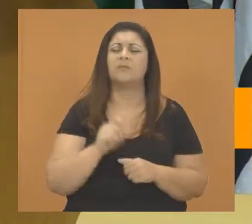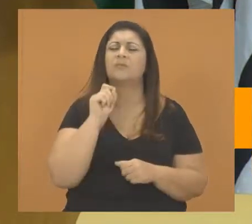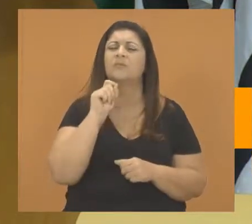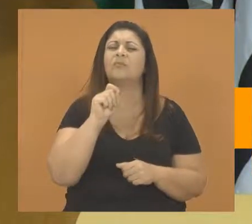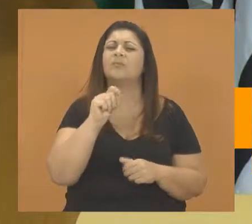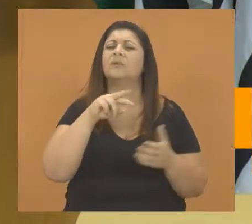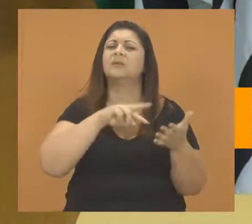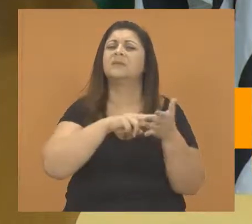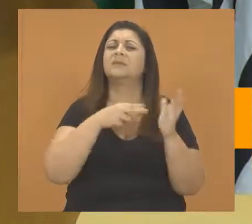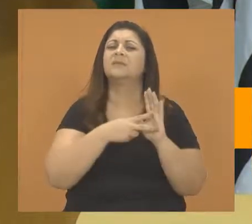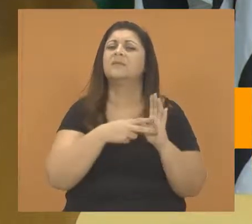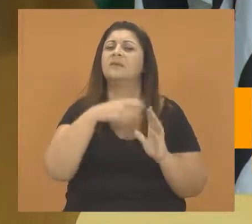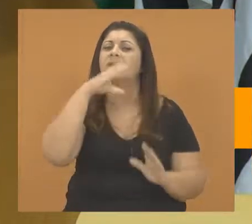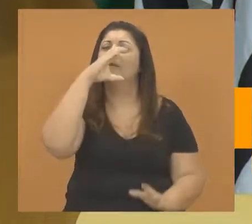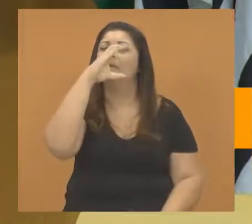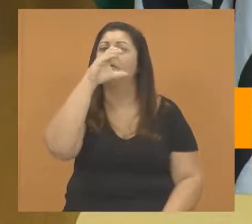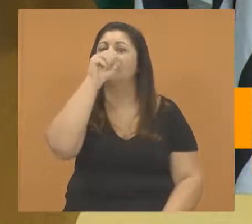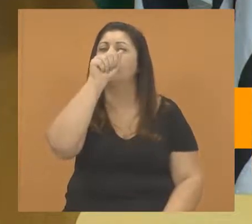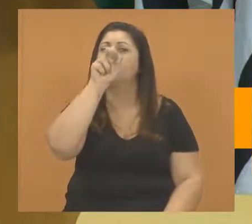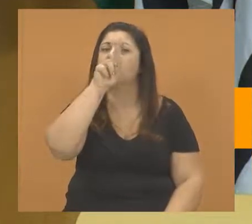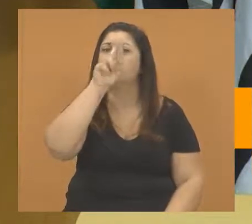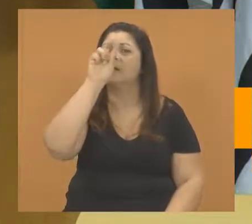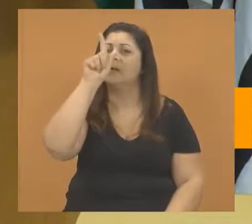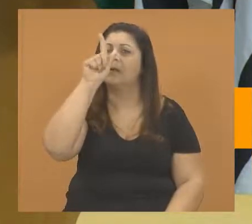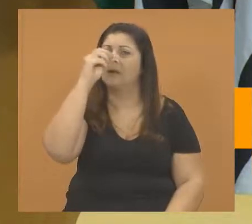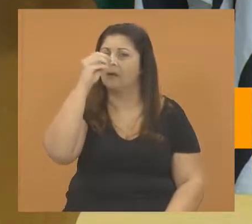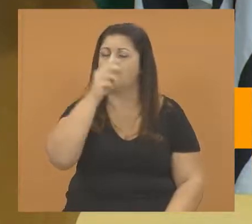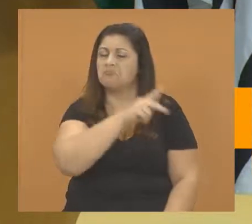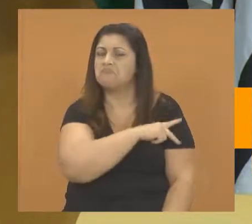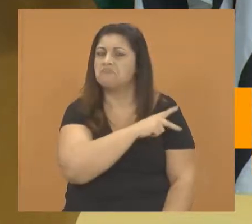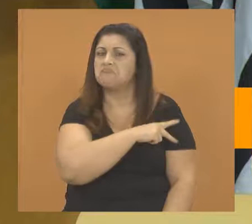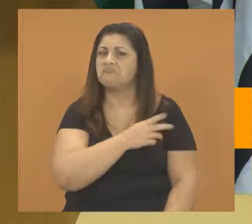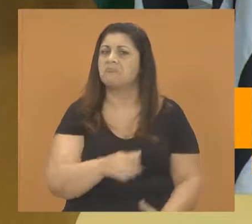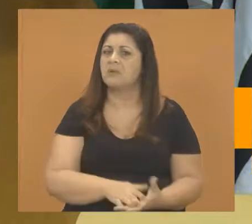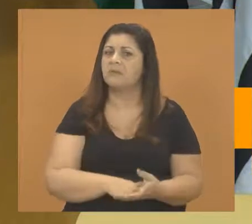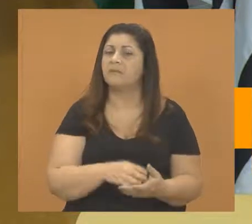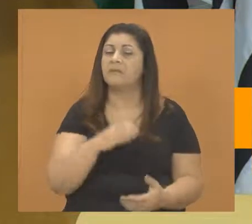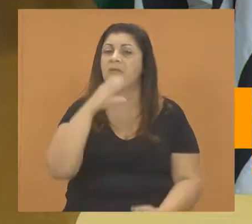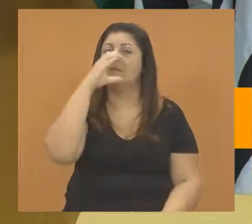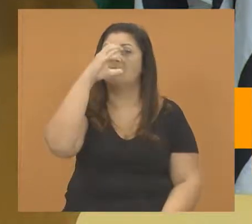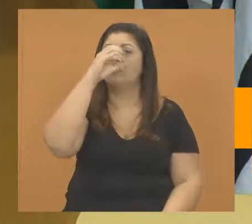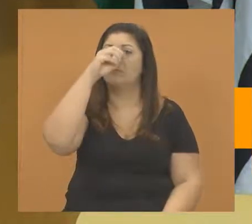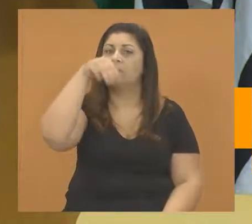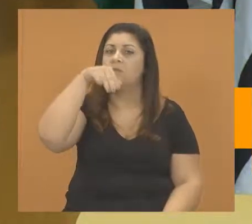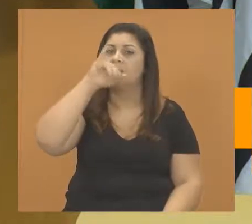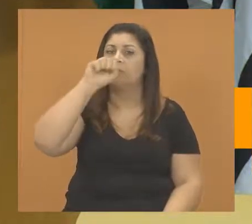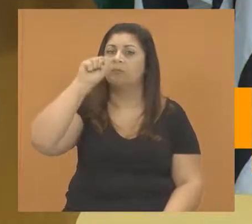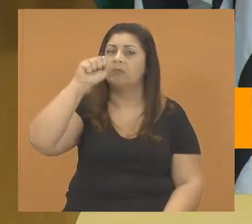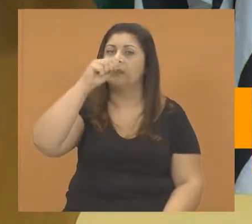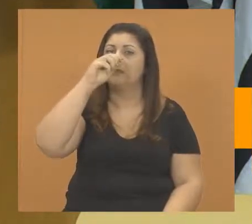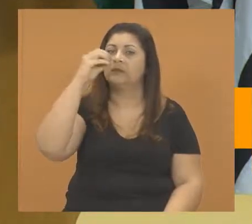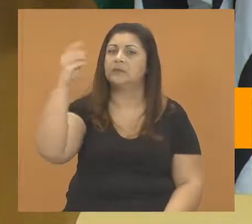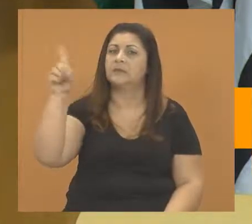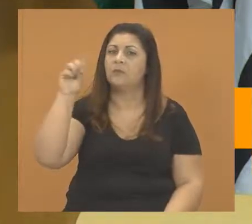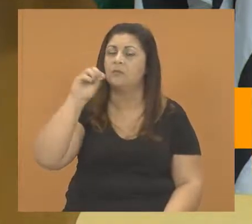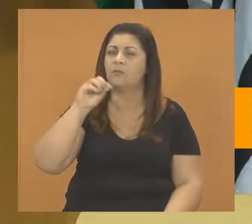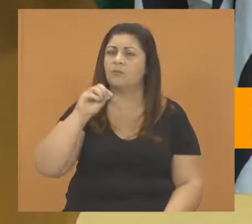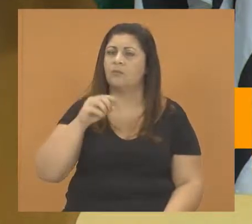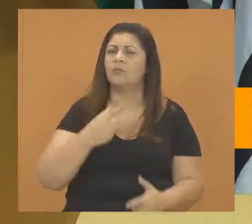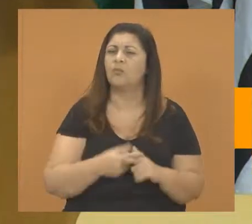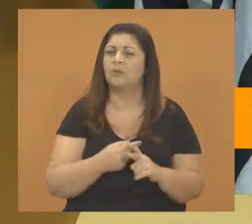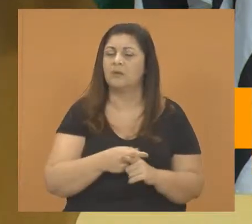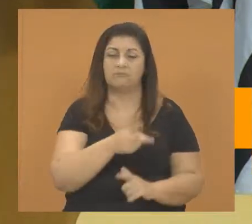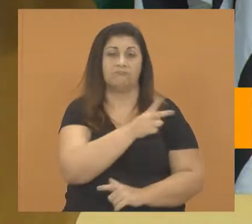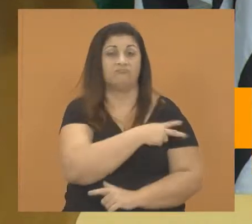comissão isso gente é uma prerrogativa de todo gestor quando ele ganha quando ele coloca à prova